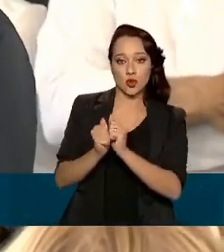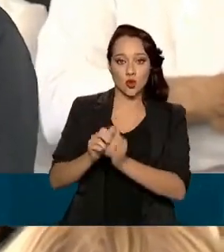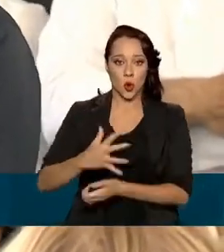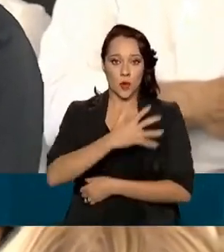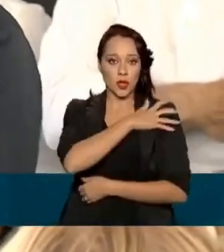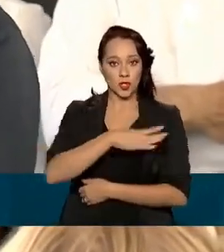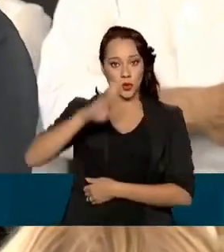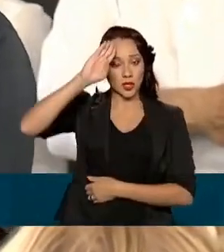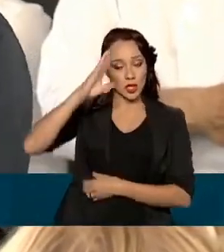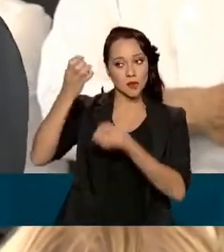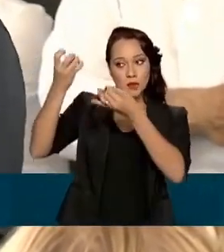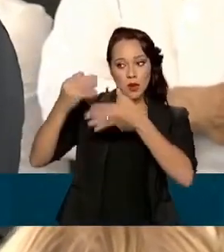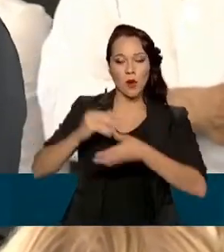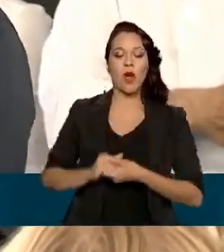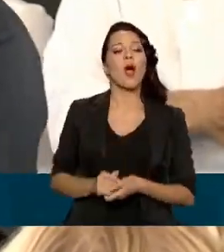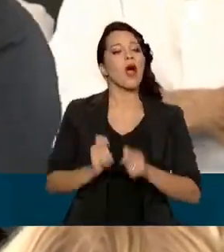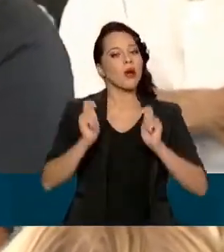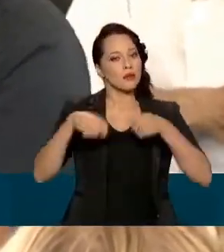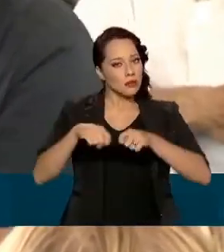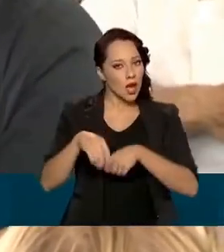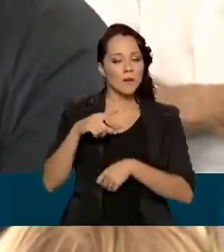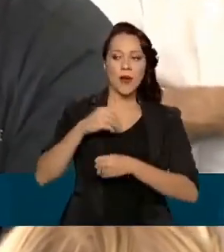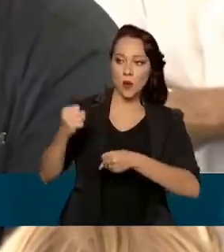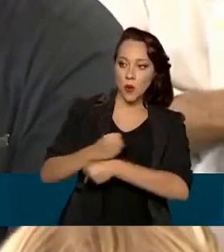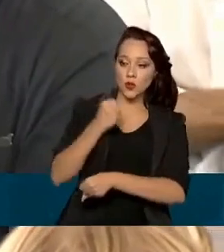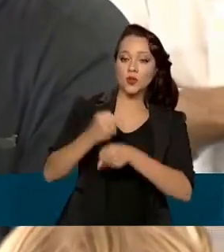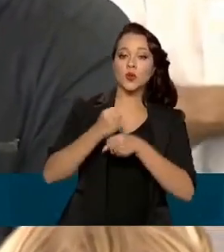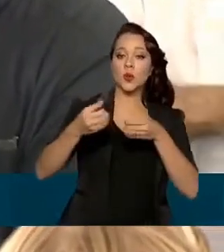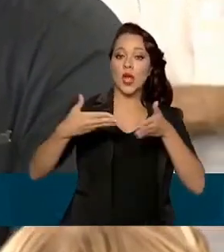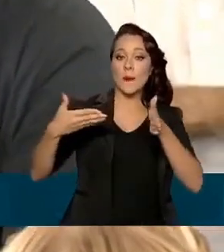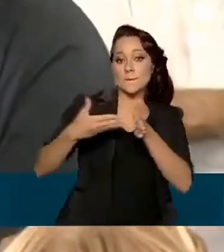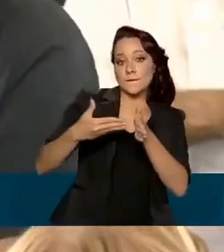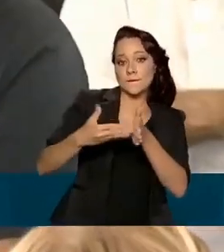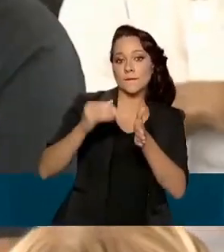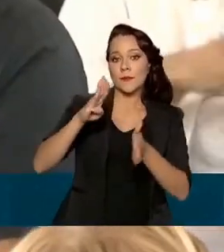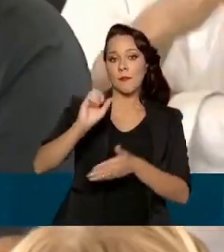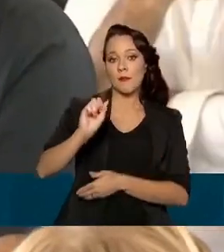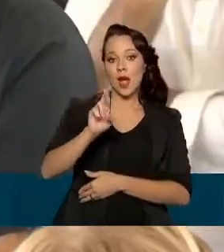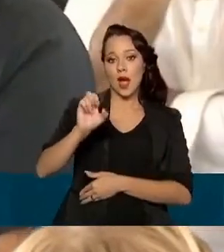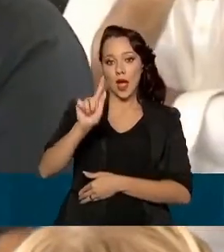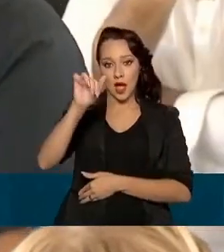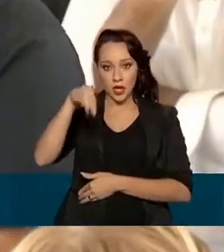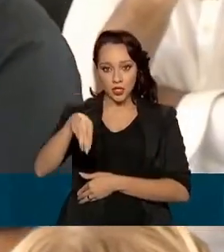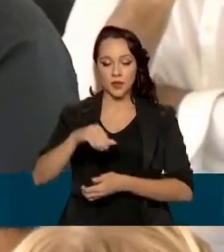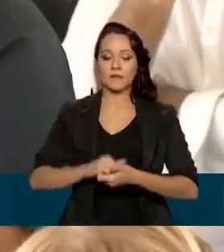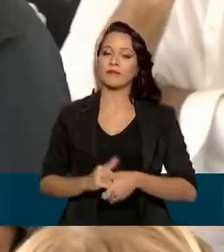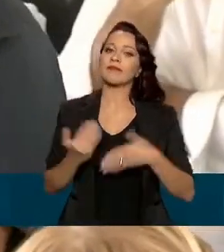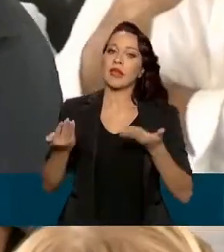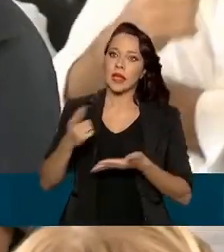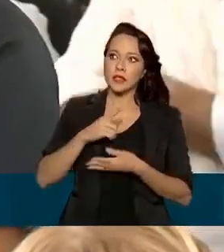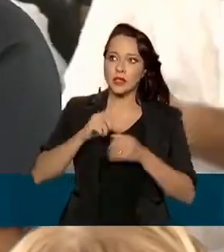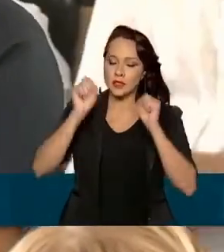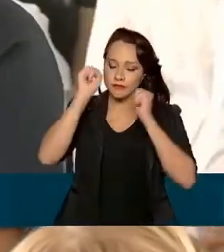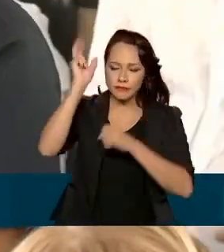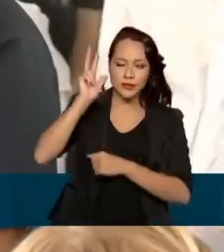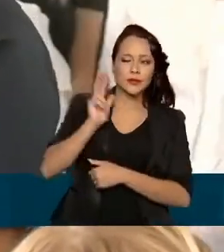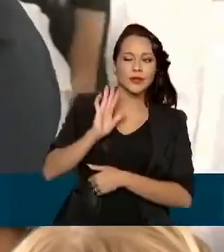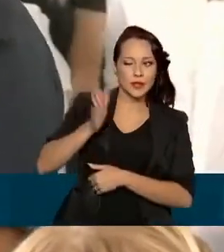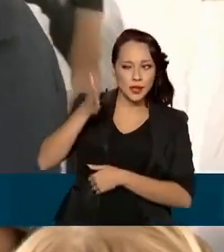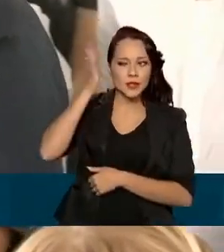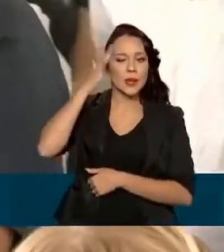que tínhamos como construir a barragem. E, obviamente, tínhamos expertise para